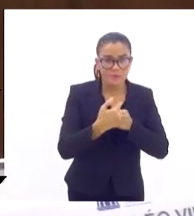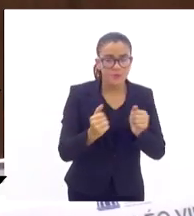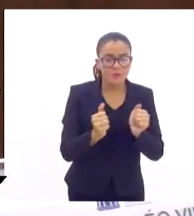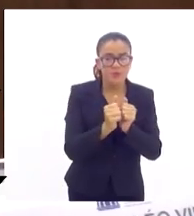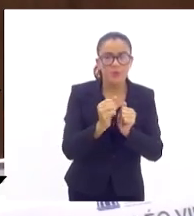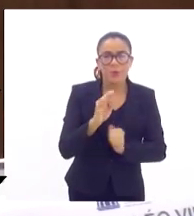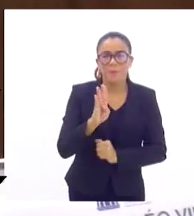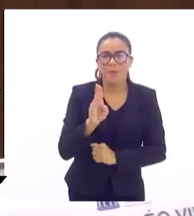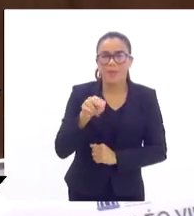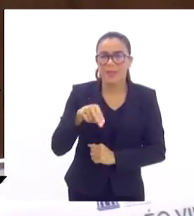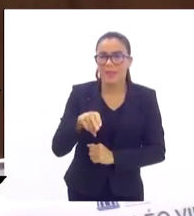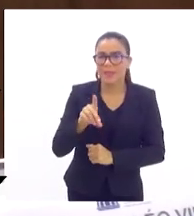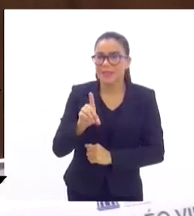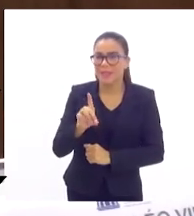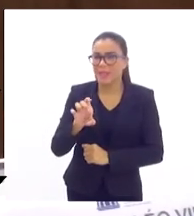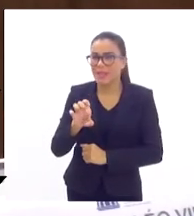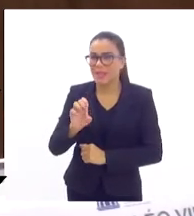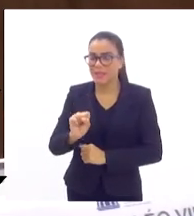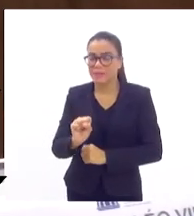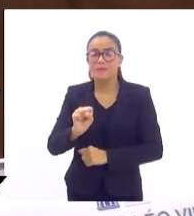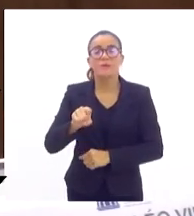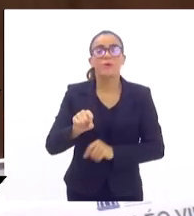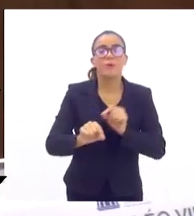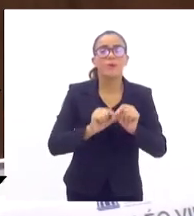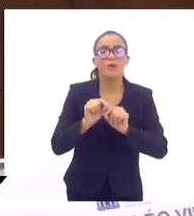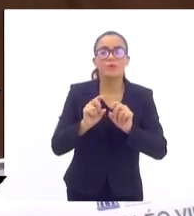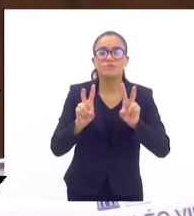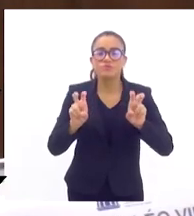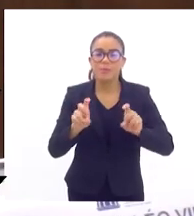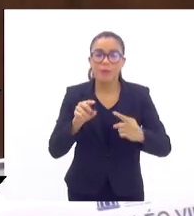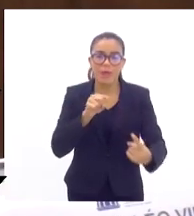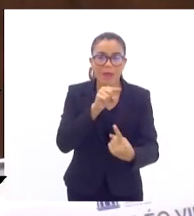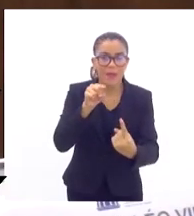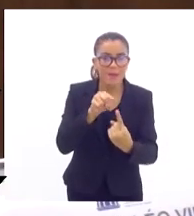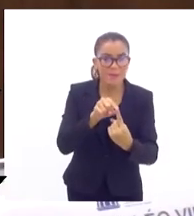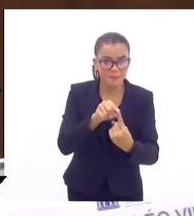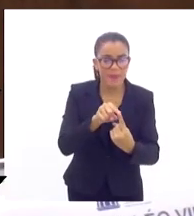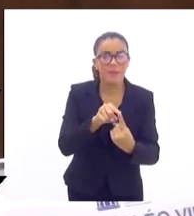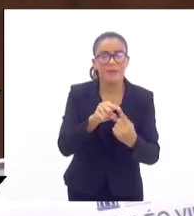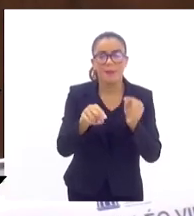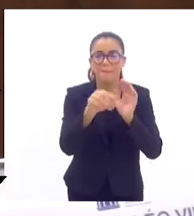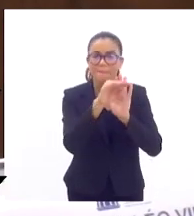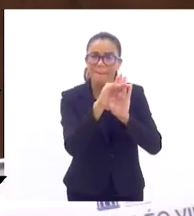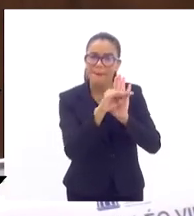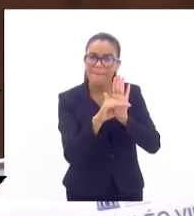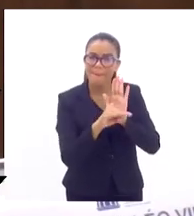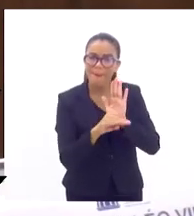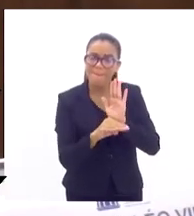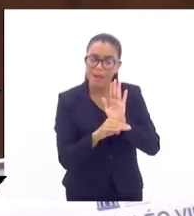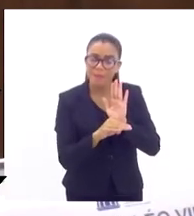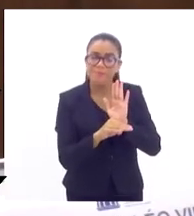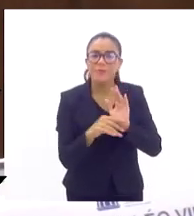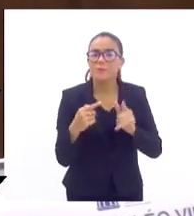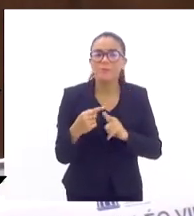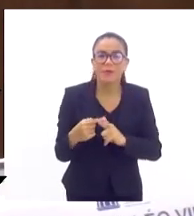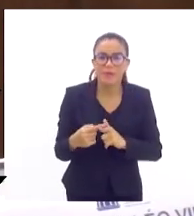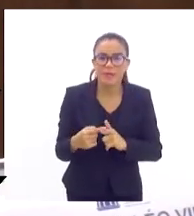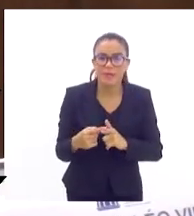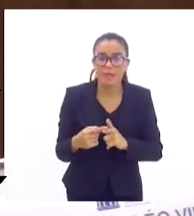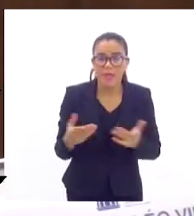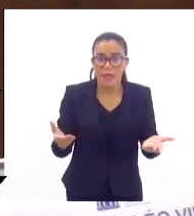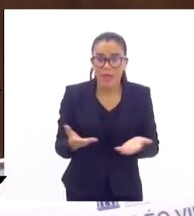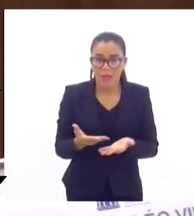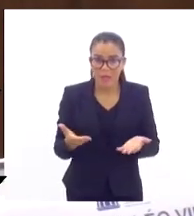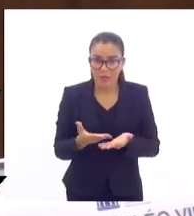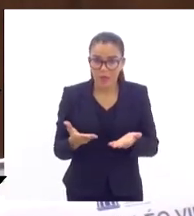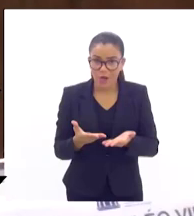ao processo de licitação, com relação às metas estabelecidas pelas companhias. Por quê? Agora